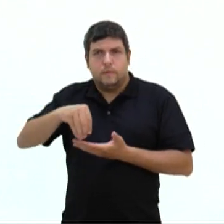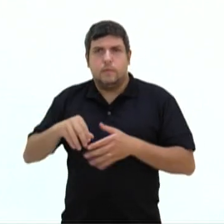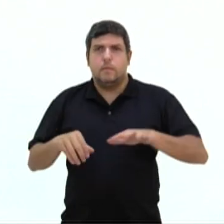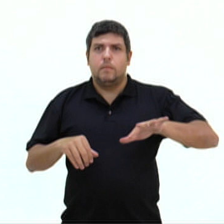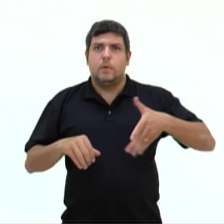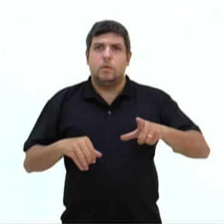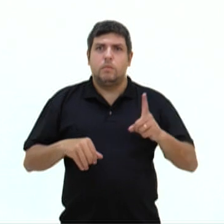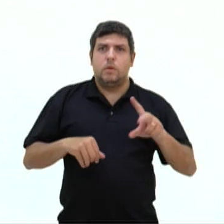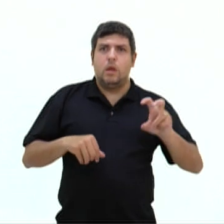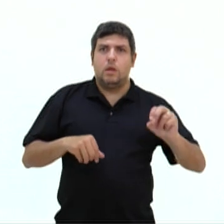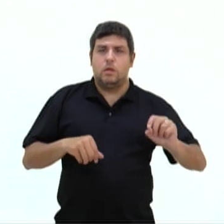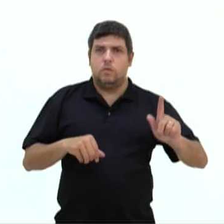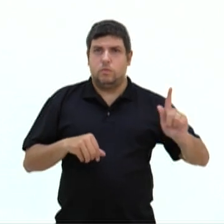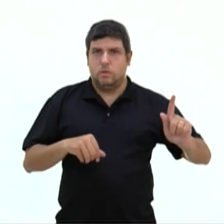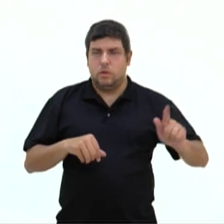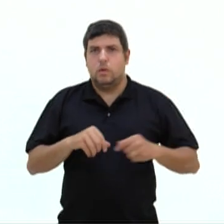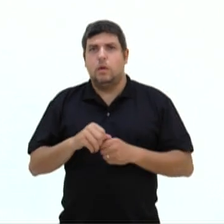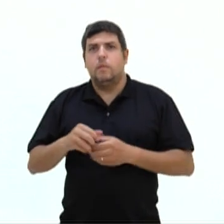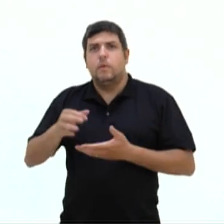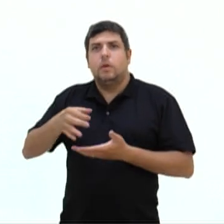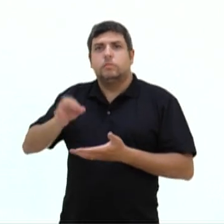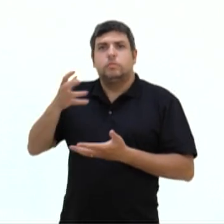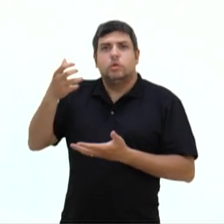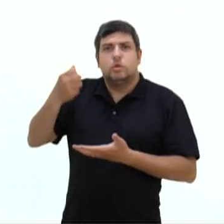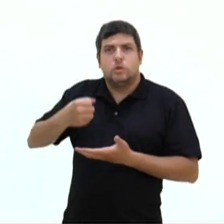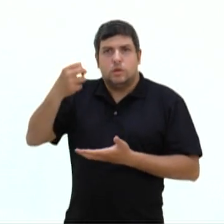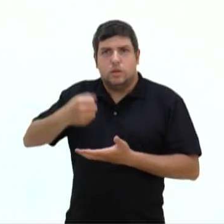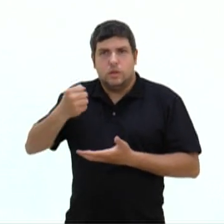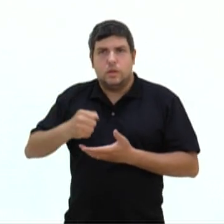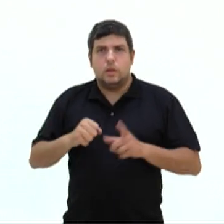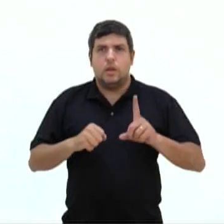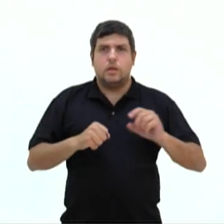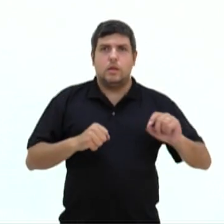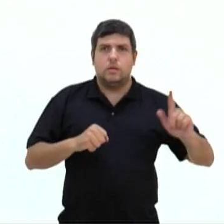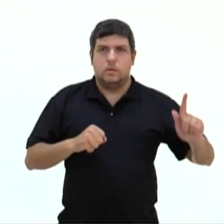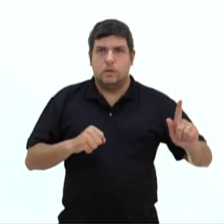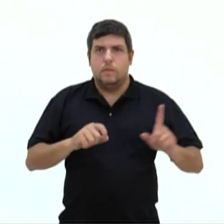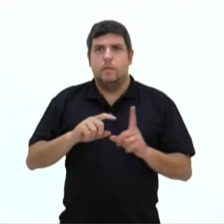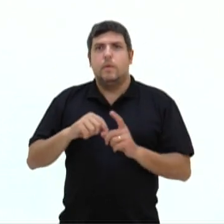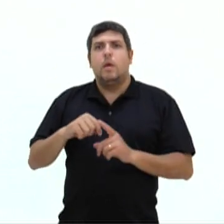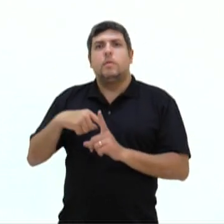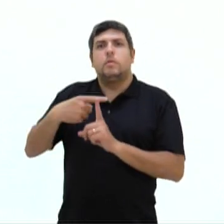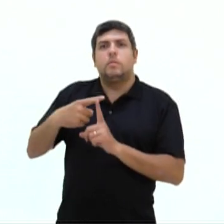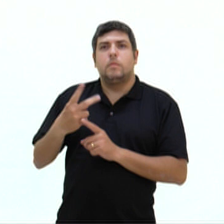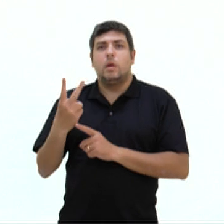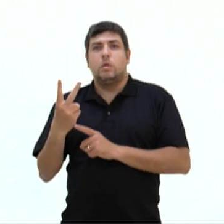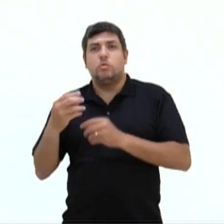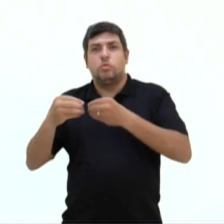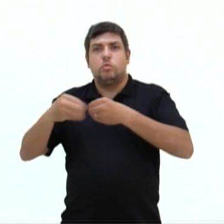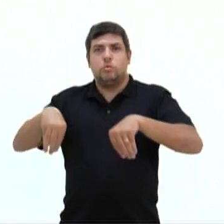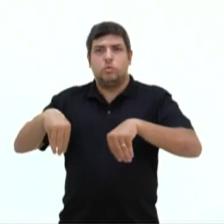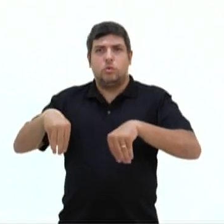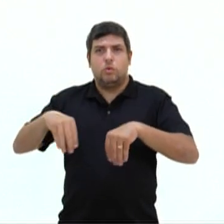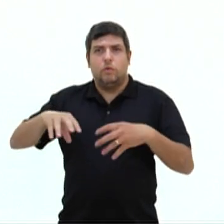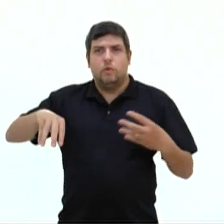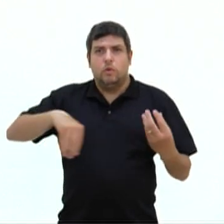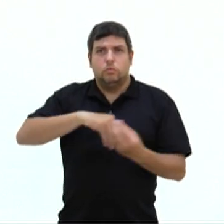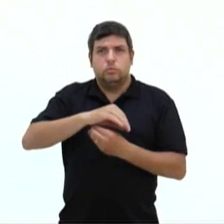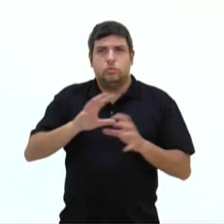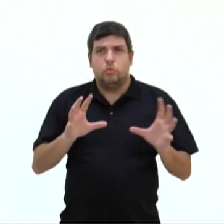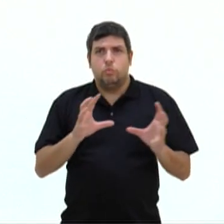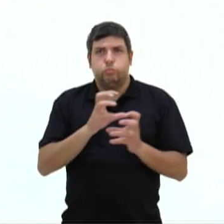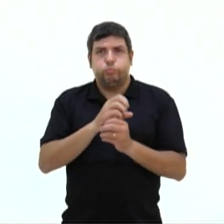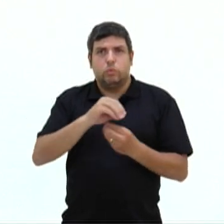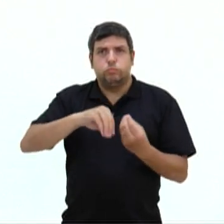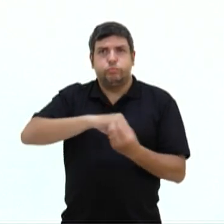150 gramas, uma xícara de leite, 100 gramas, e 2 ovos, mais ou menos 60 gramas. Então, o total da massa dos ingredientes